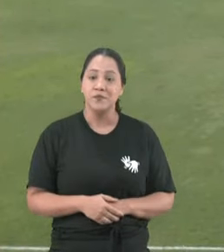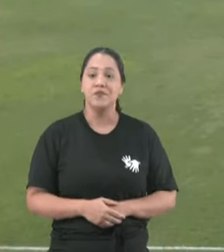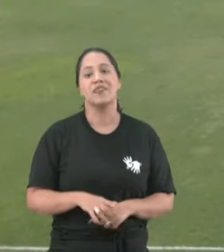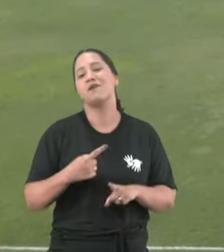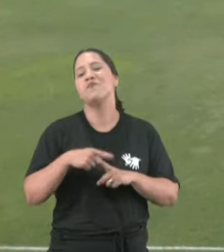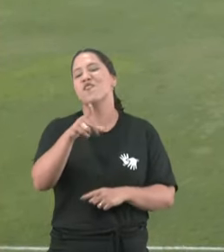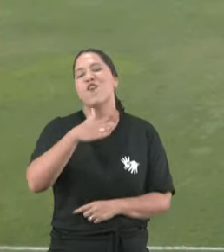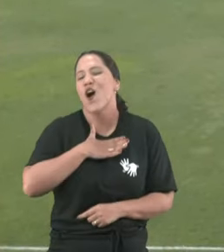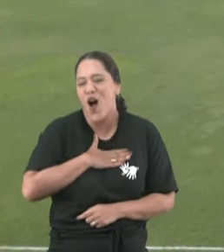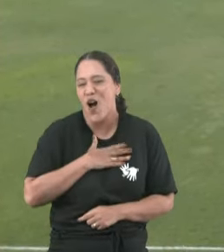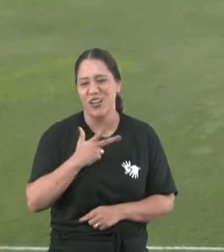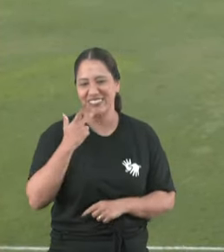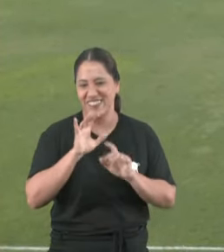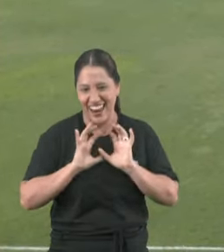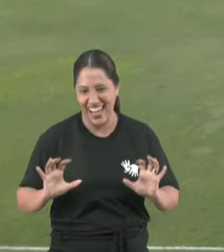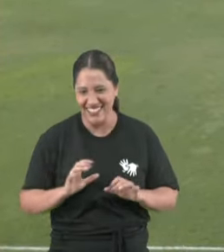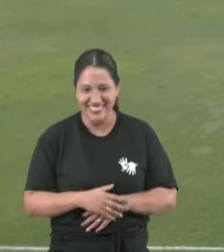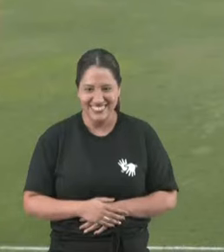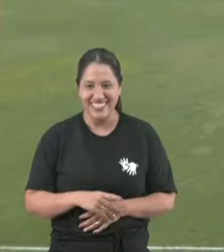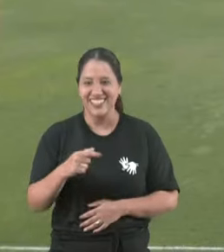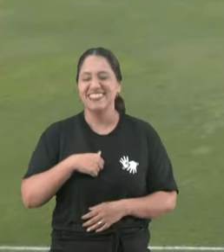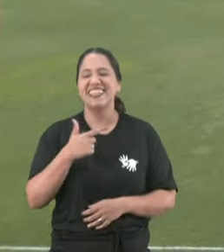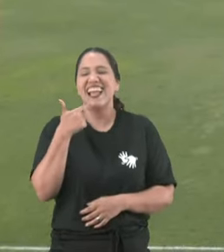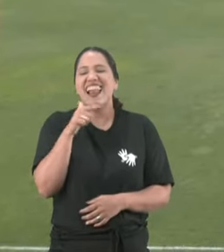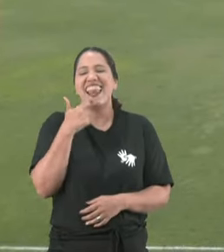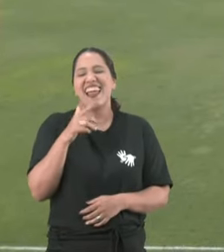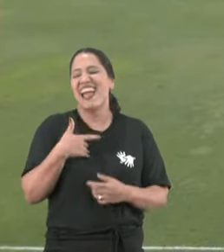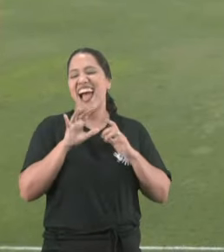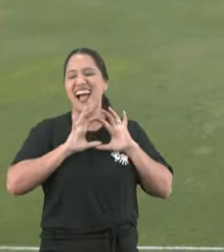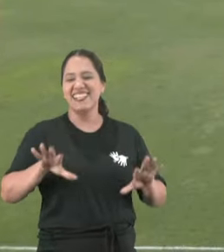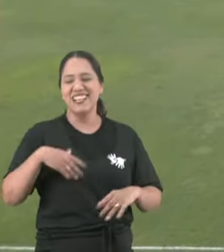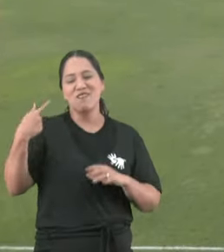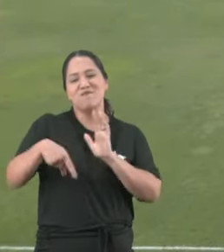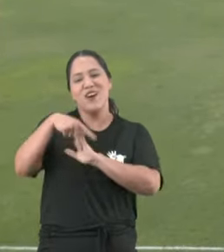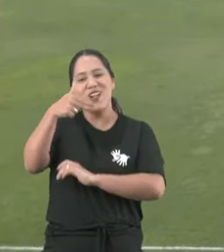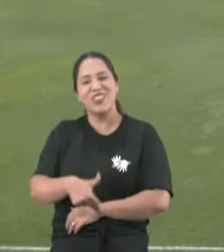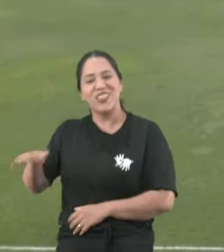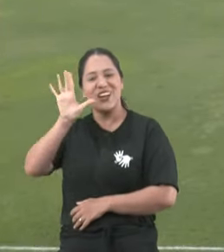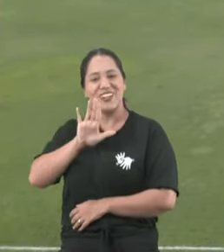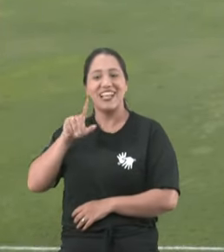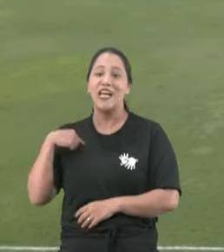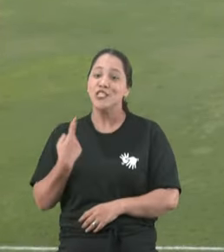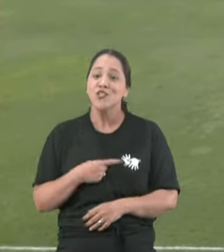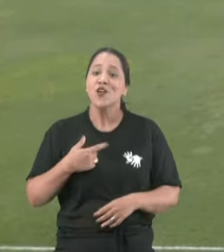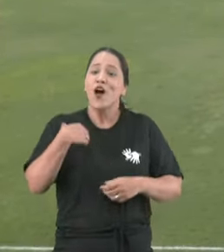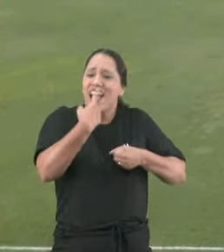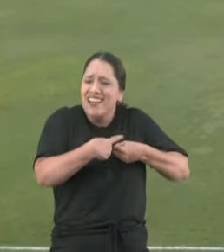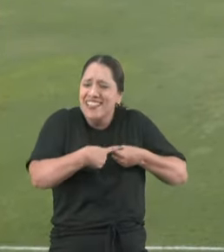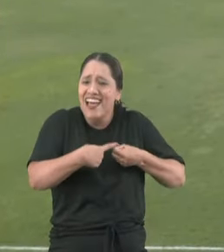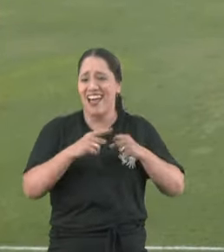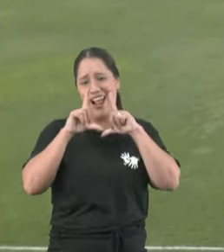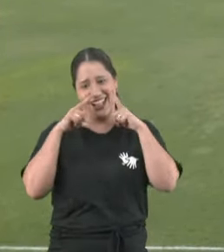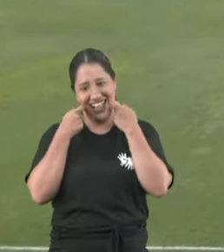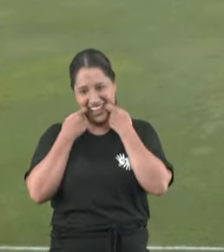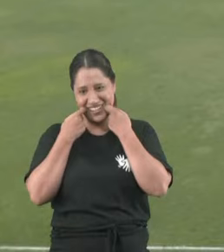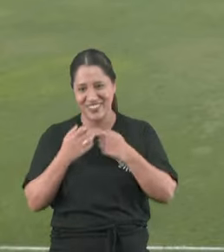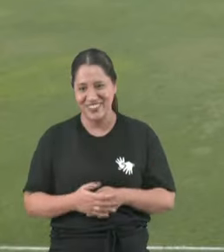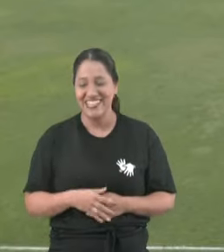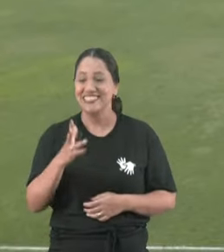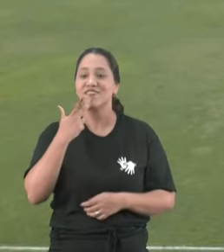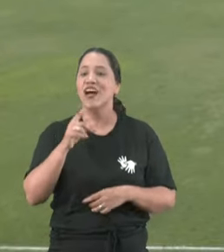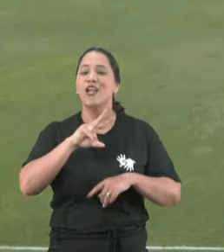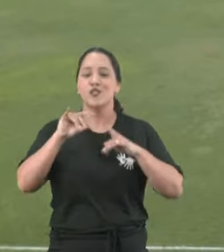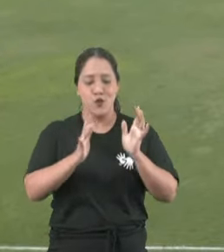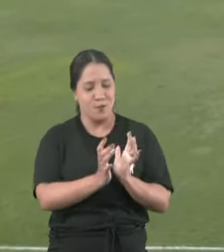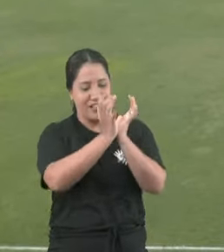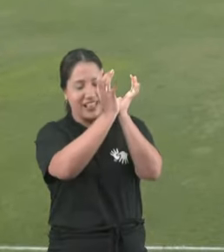você gosta de falar assim, você tem esse linguajar aqui nordestino, nós estamos no agreste de Alagoas. Você estava falando da taça,